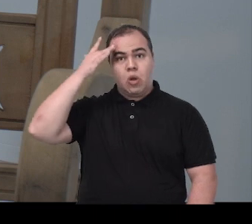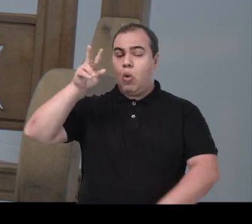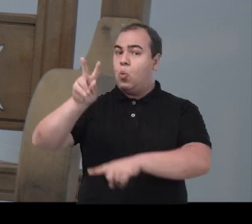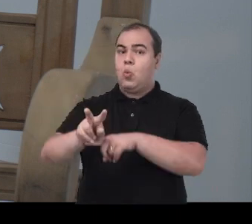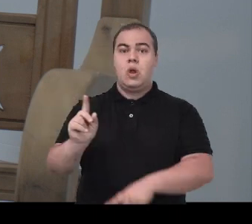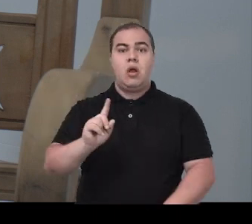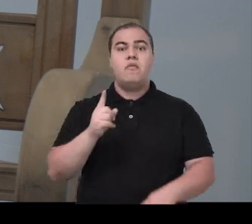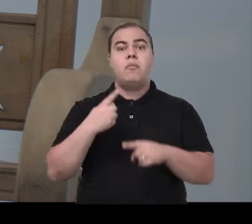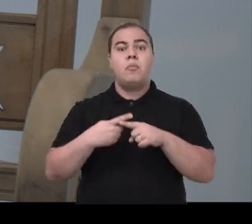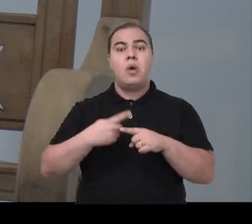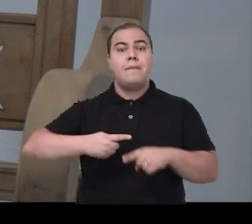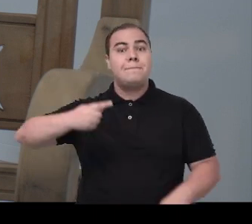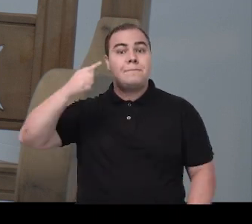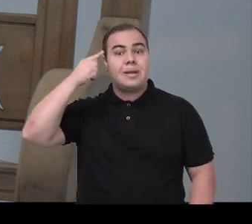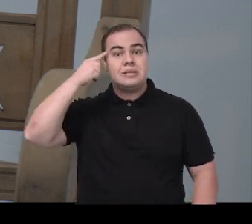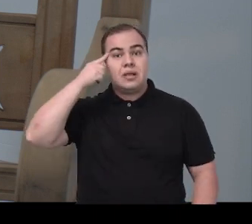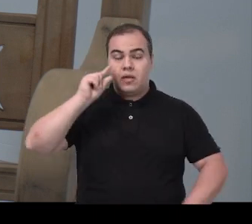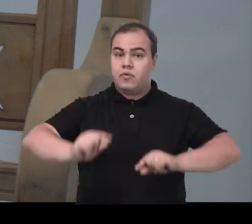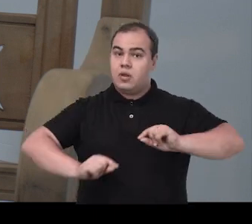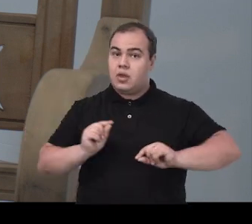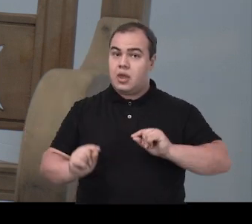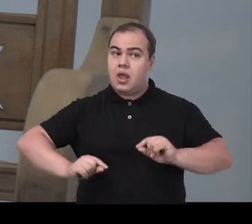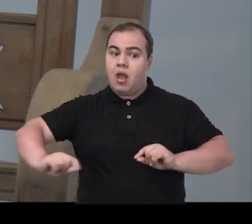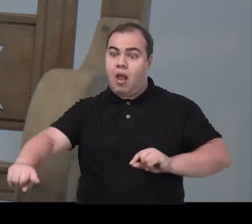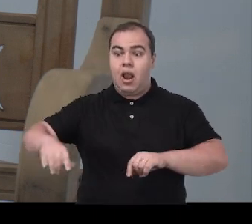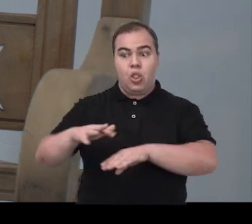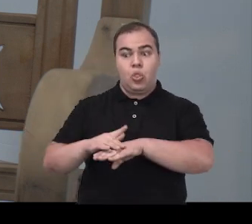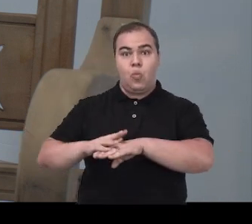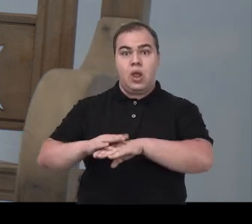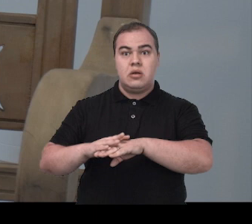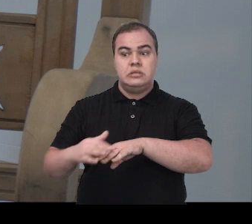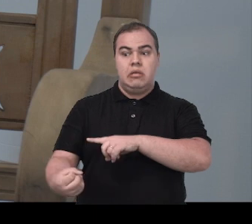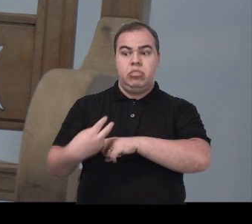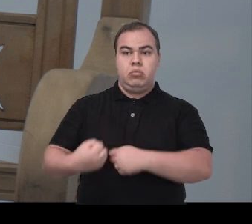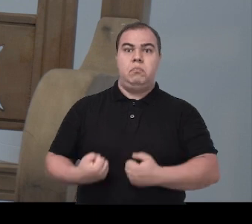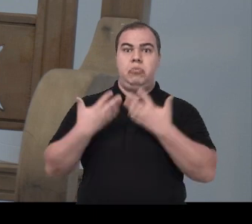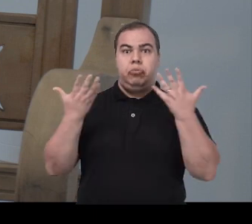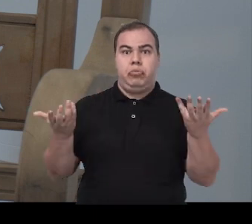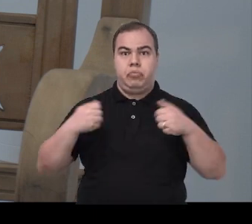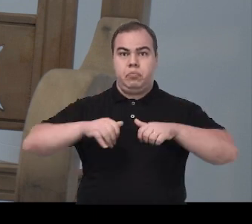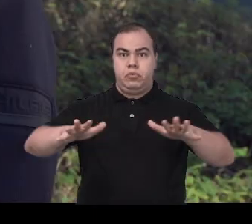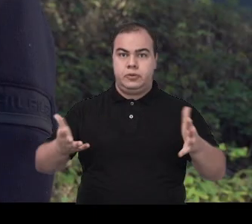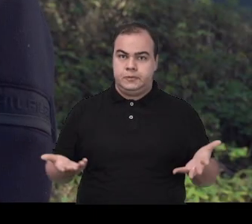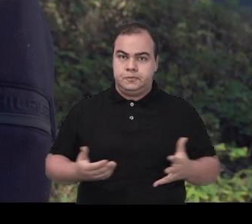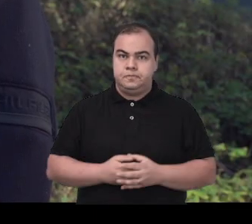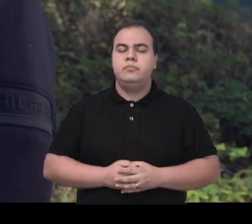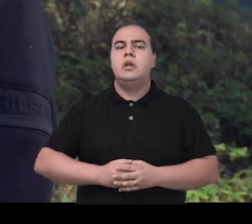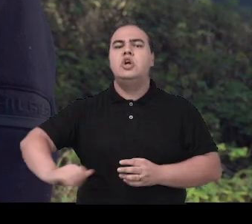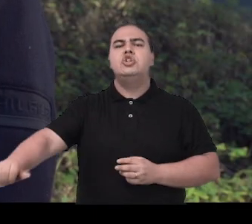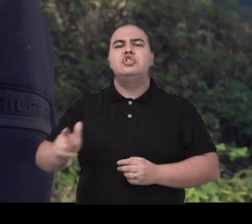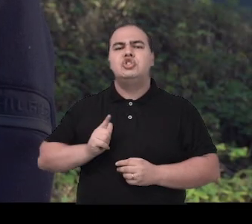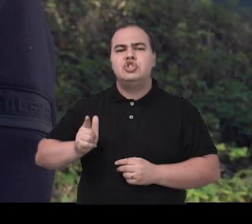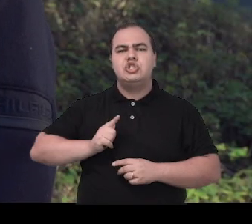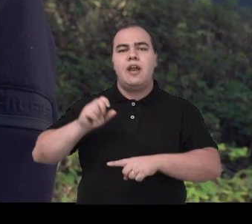dele porque pensava que aquela doença era transmissível. As entrevistas se intercalam com imagens